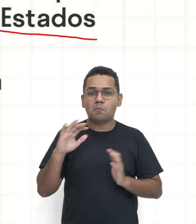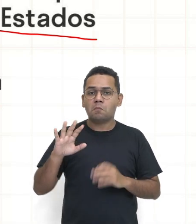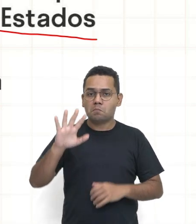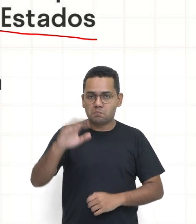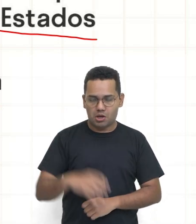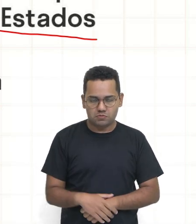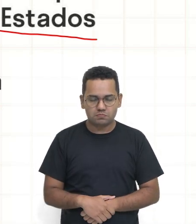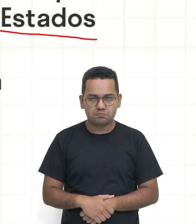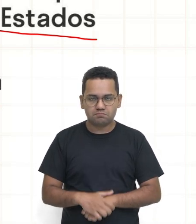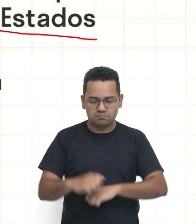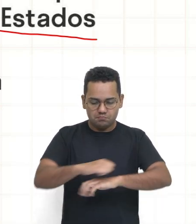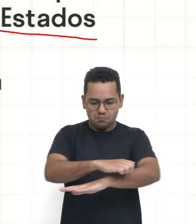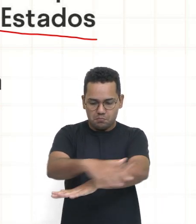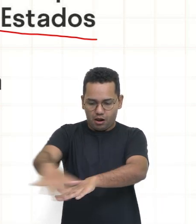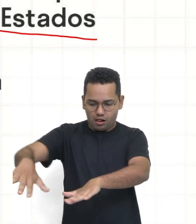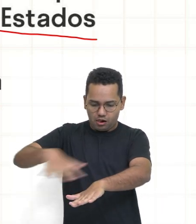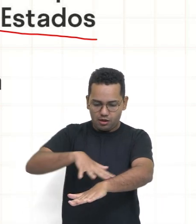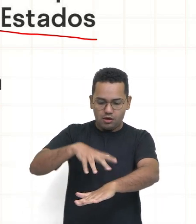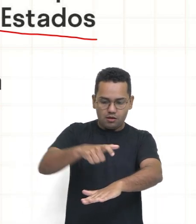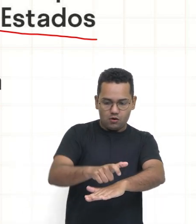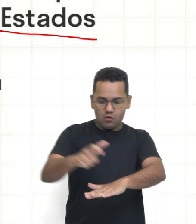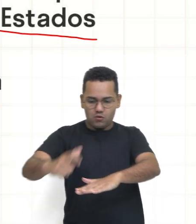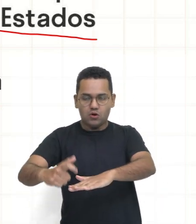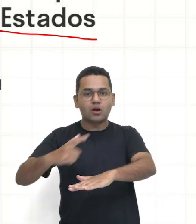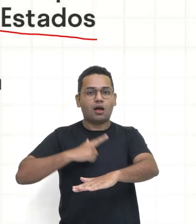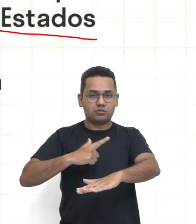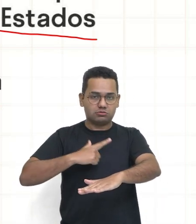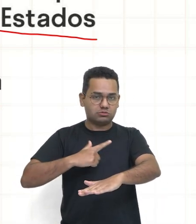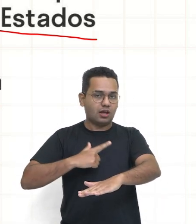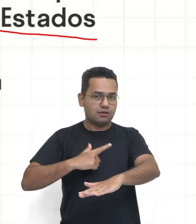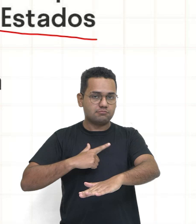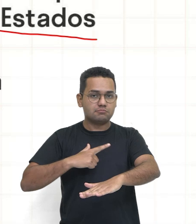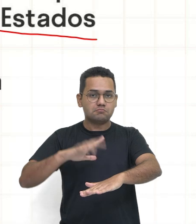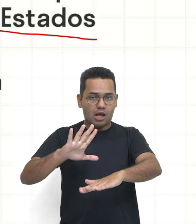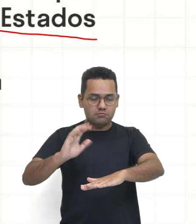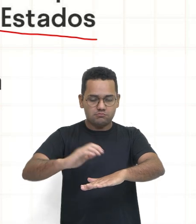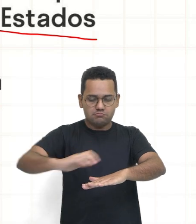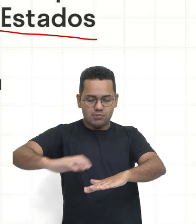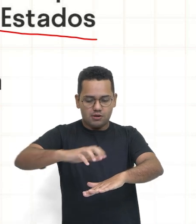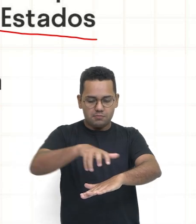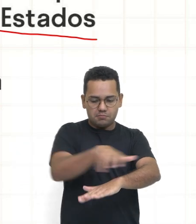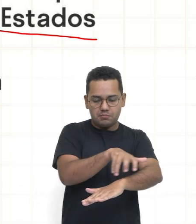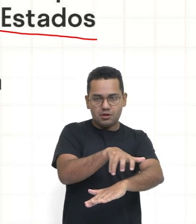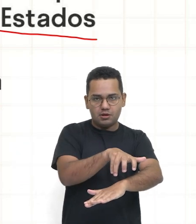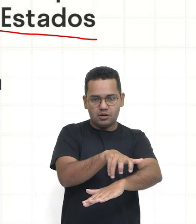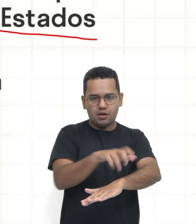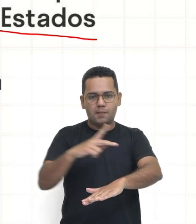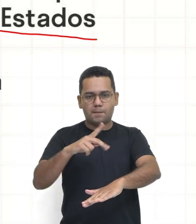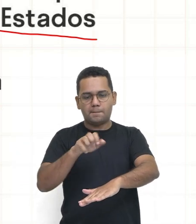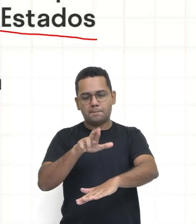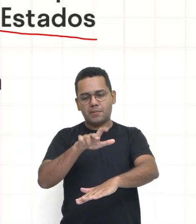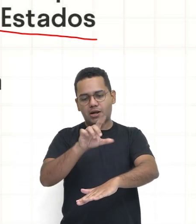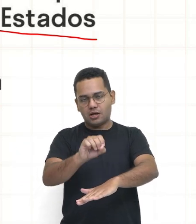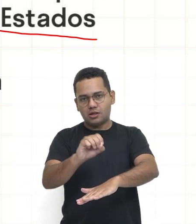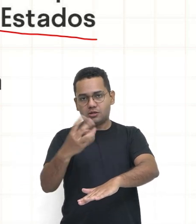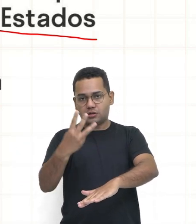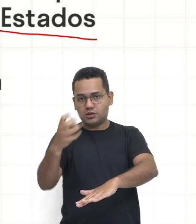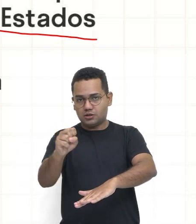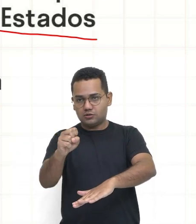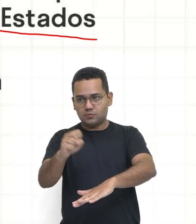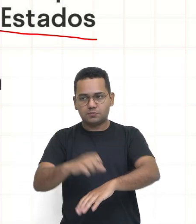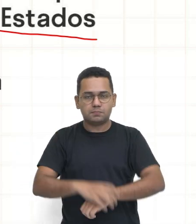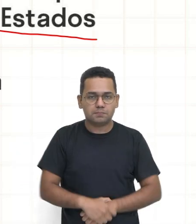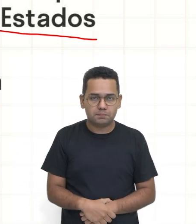territórios, eles vão ali coexistir, havendo uma separação, que é justamente no paralelo 38, que vai dividir as